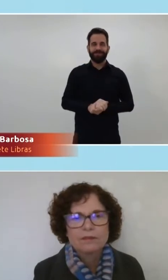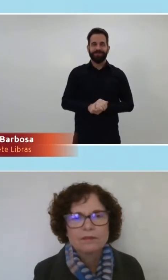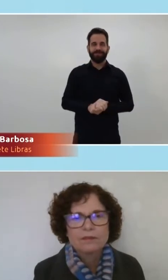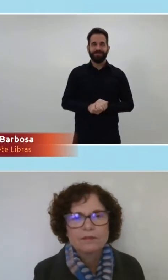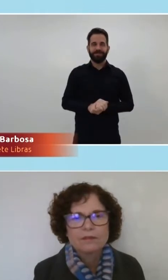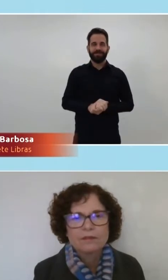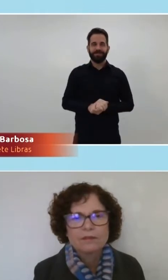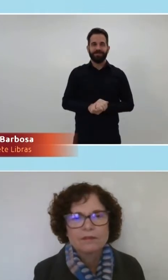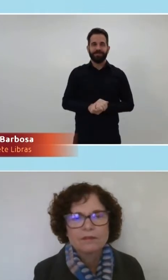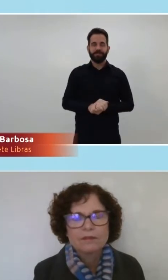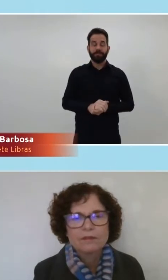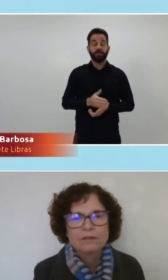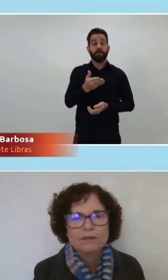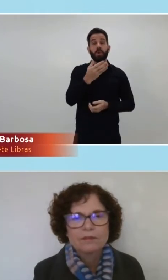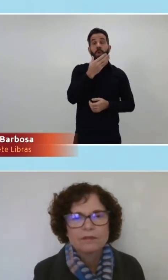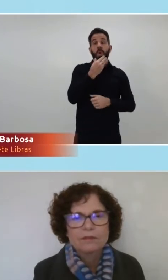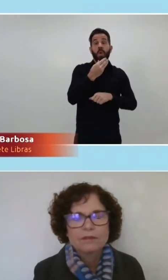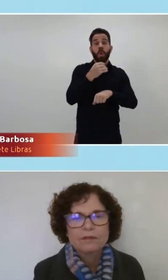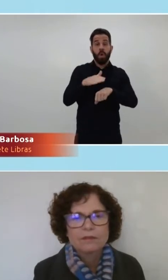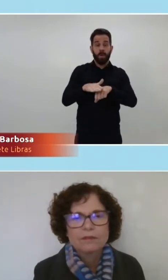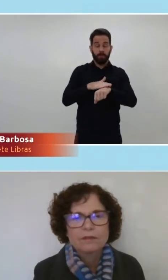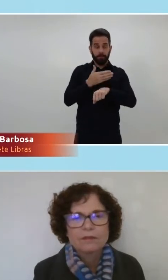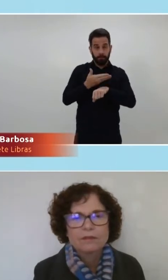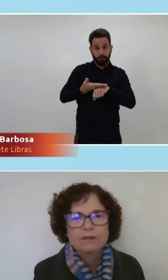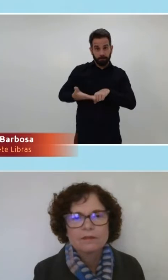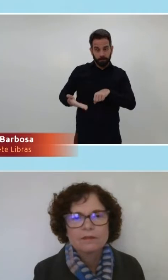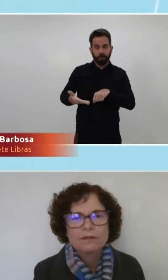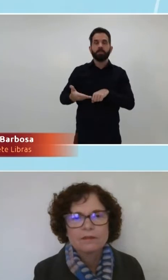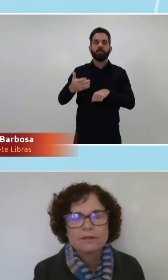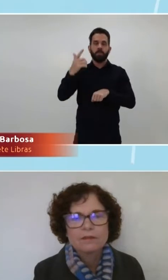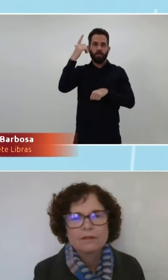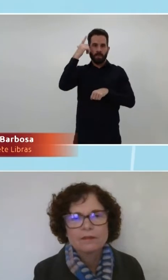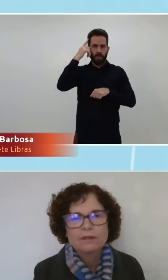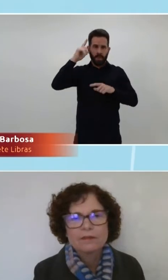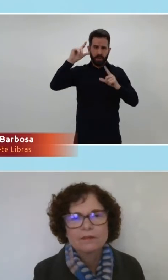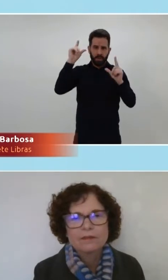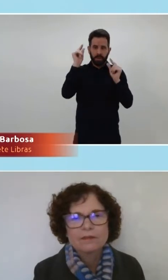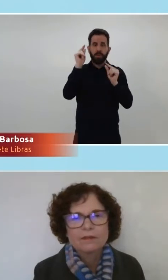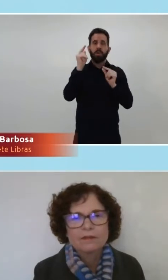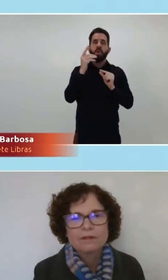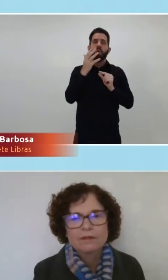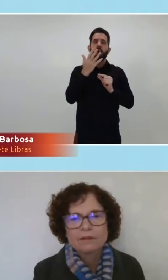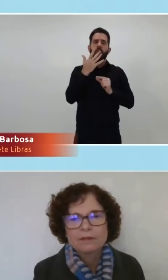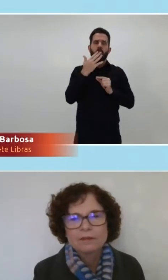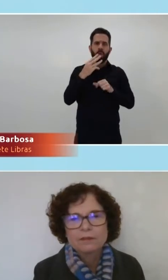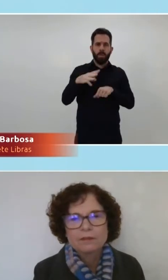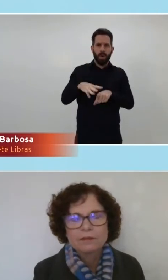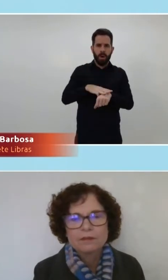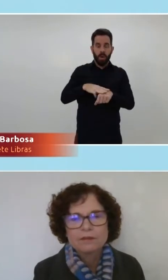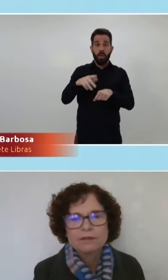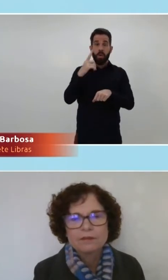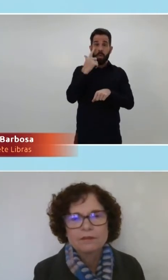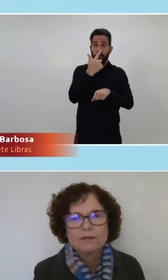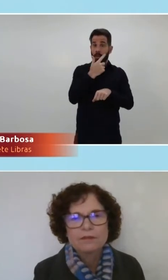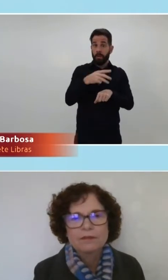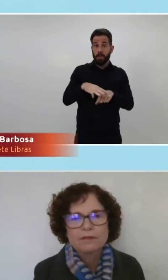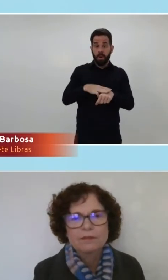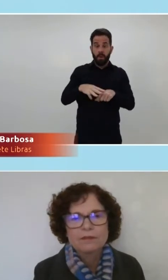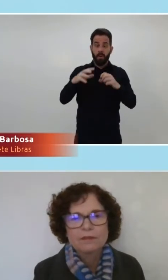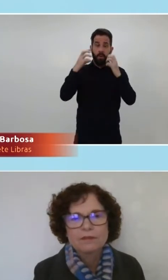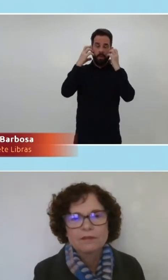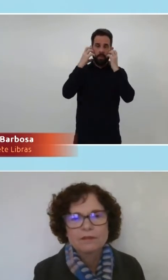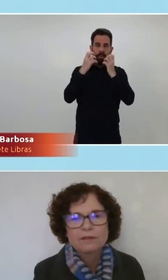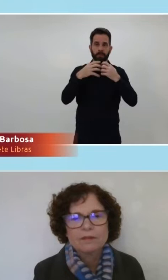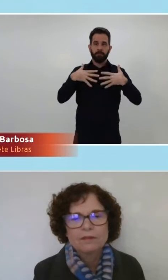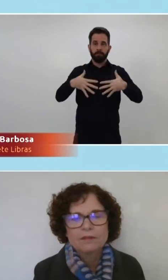Ele é um homem de pele clara, tem cabelos castanhos curtos, olhos castanhos e usa uma barba cheia. Veste uma camisa